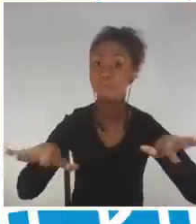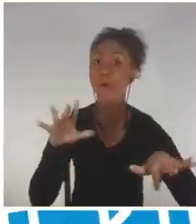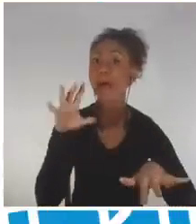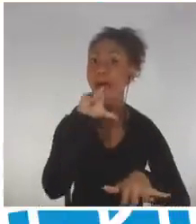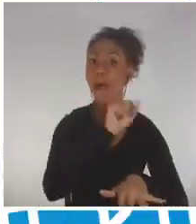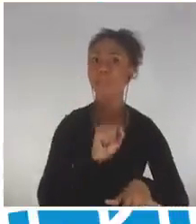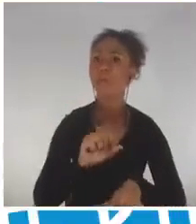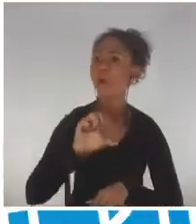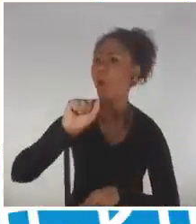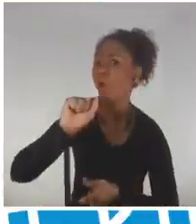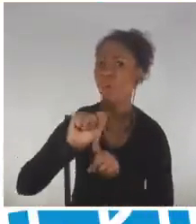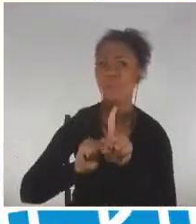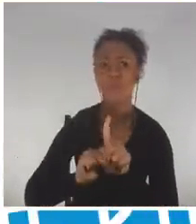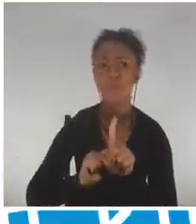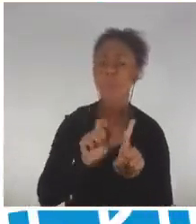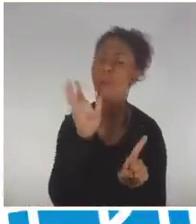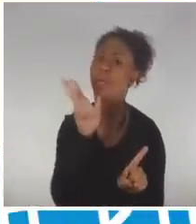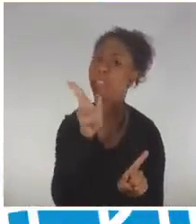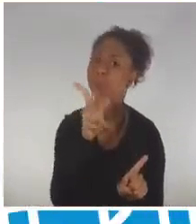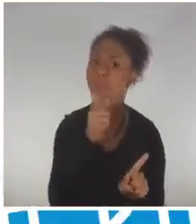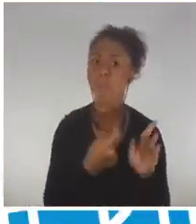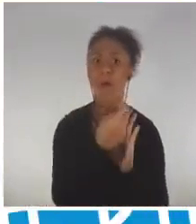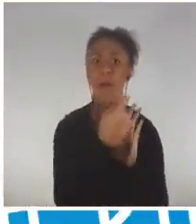8 meses para distribuir relatórios